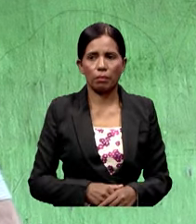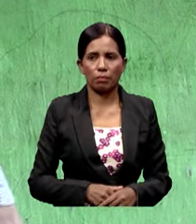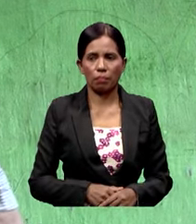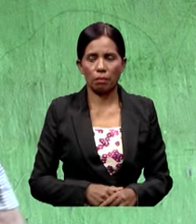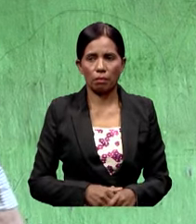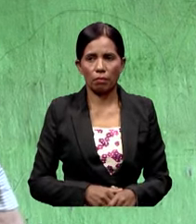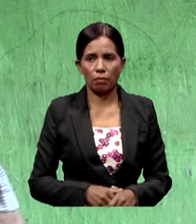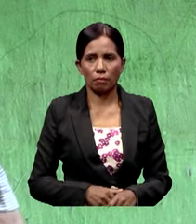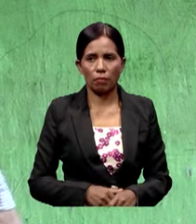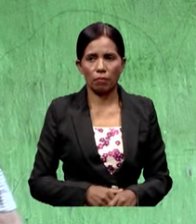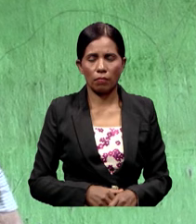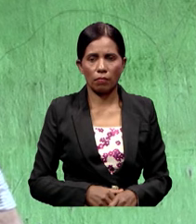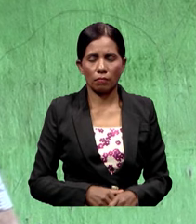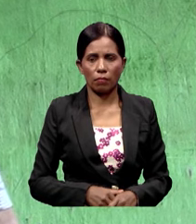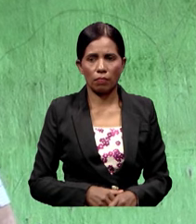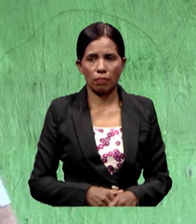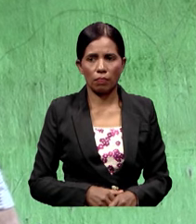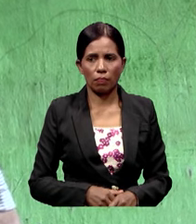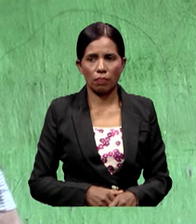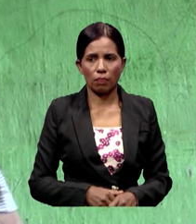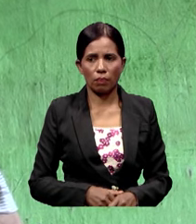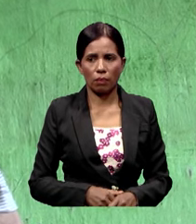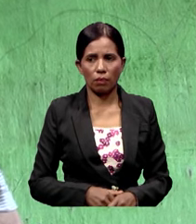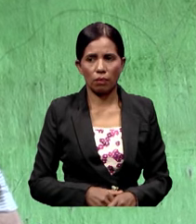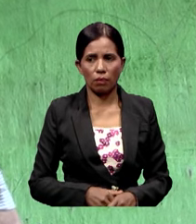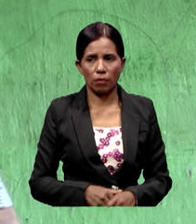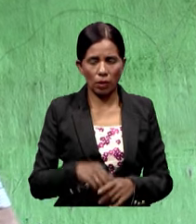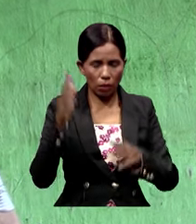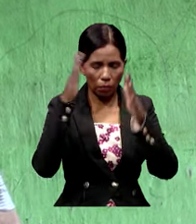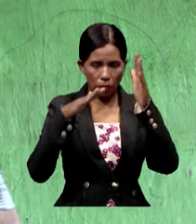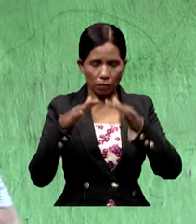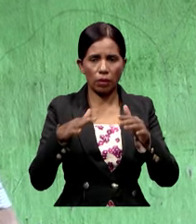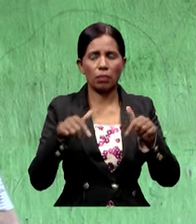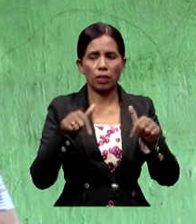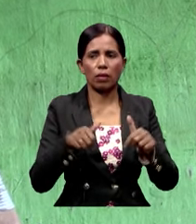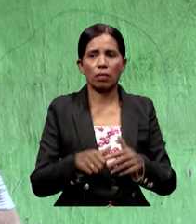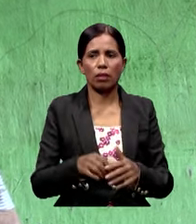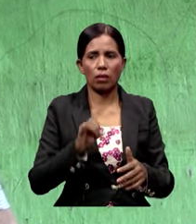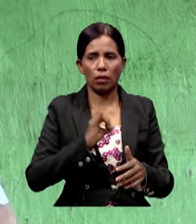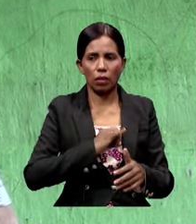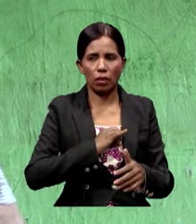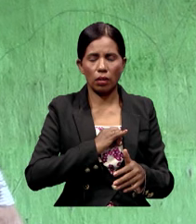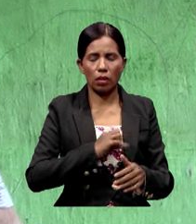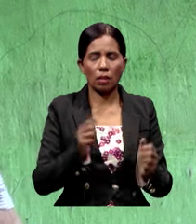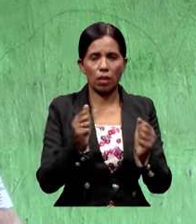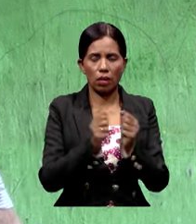Abu hari problema ni hane belos. Problema ne, hau kon kamarada